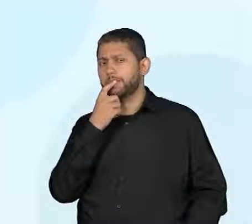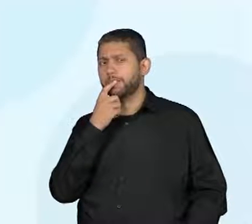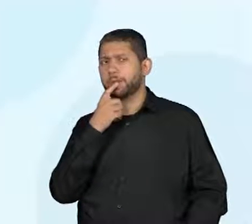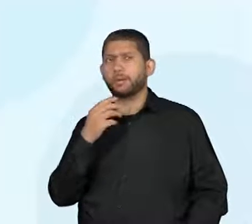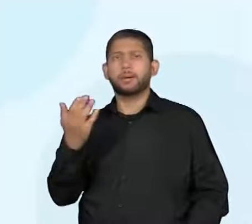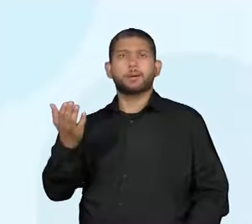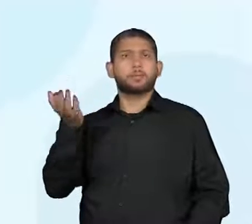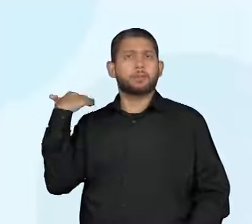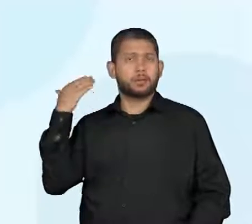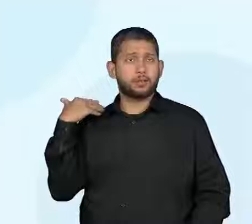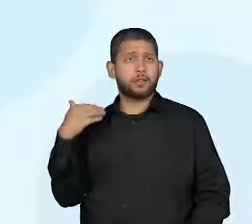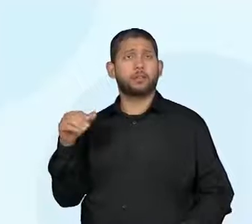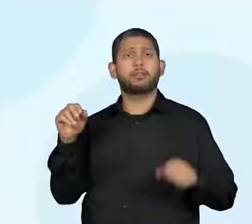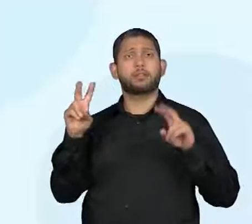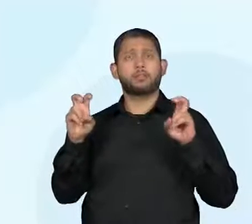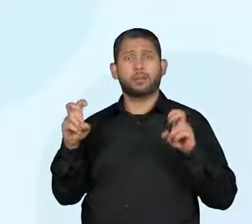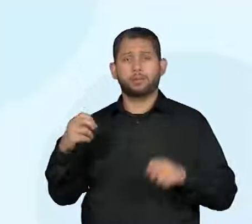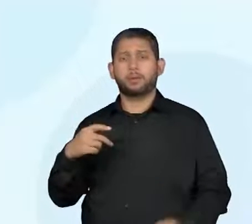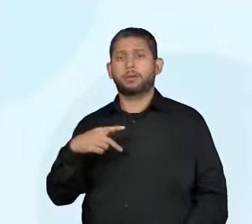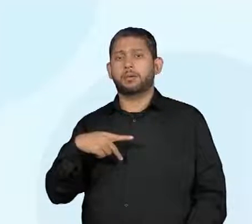nós falamos em poluição,